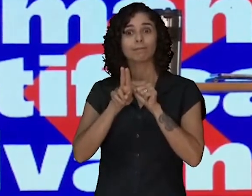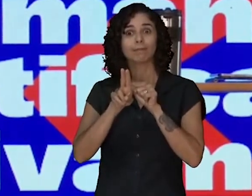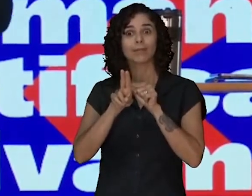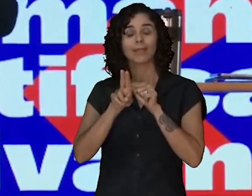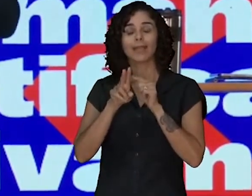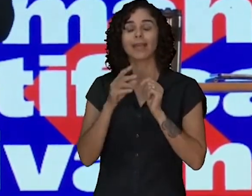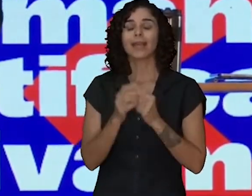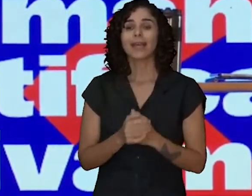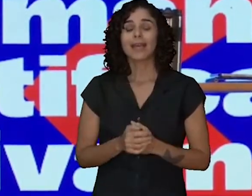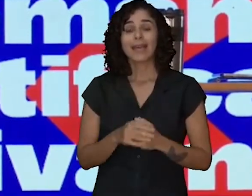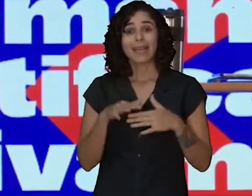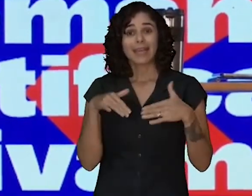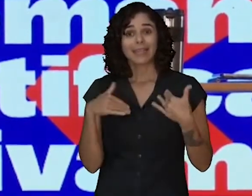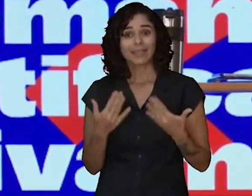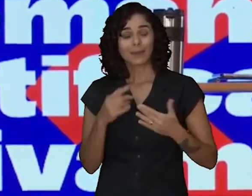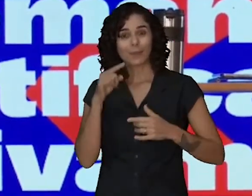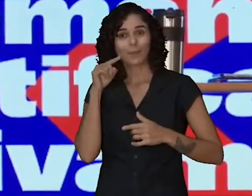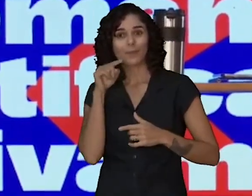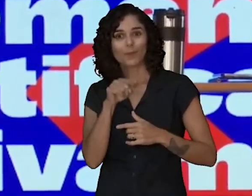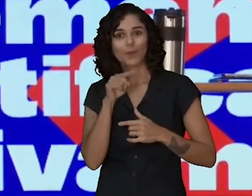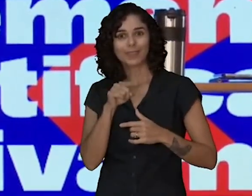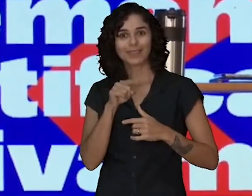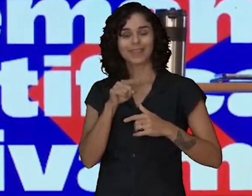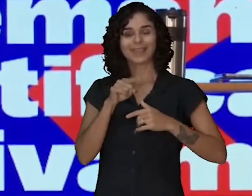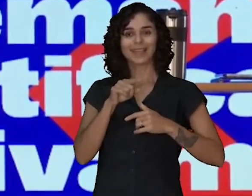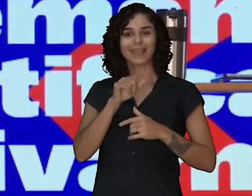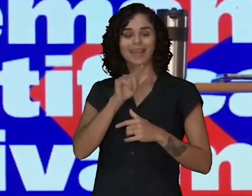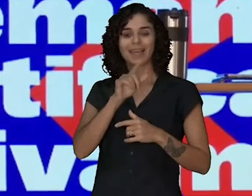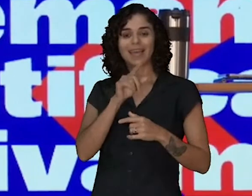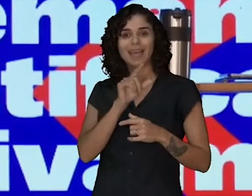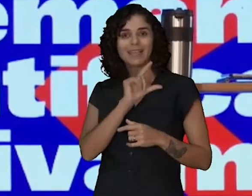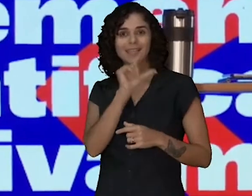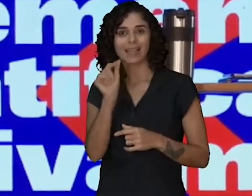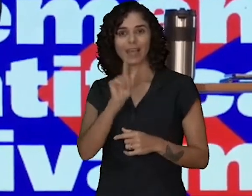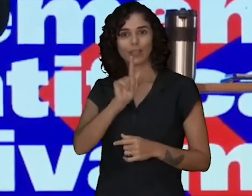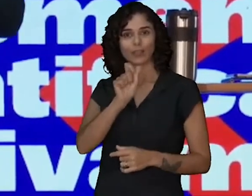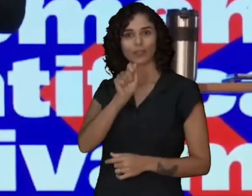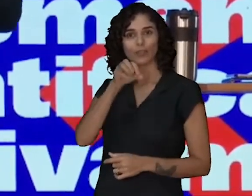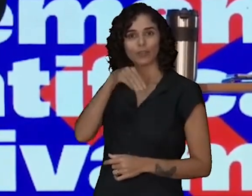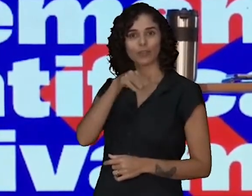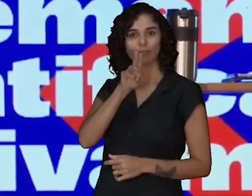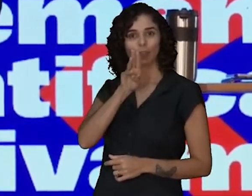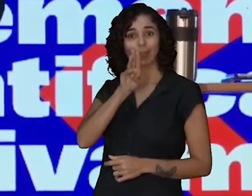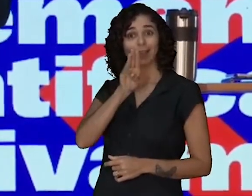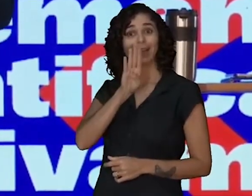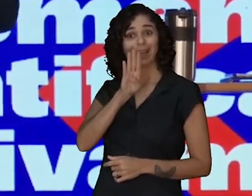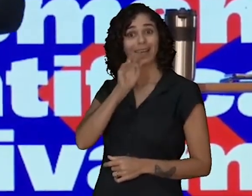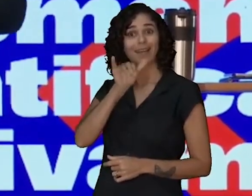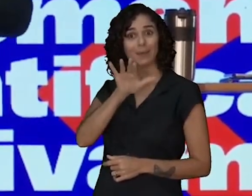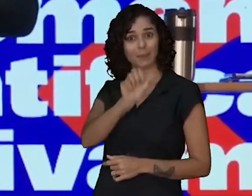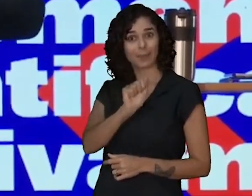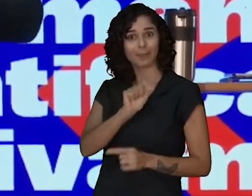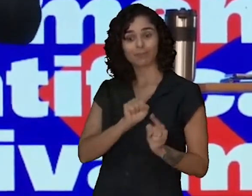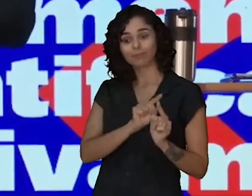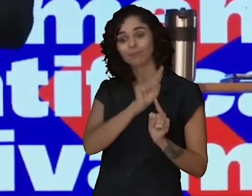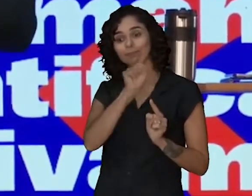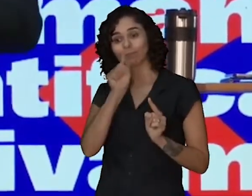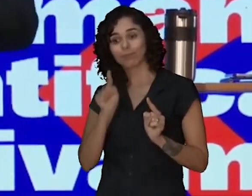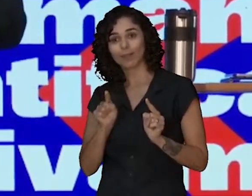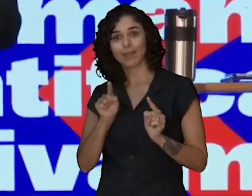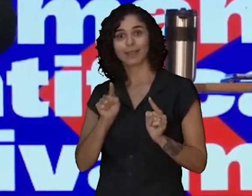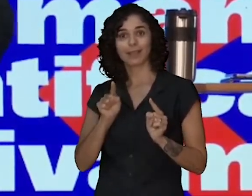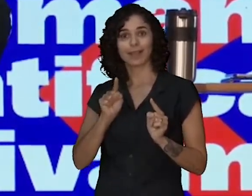de novo. E aí você atravessa a faixa de Gâmbia e aí você chega em Guiné-Bissau. Essa faixa depois de